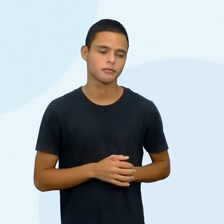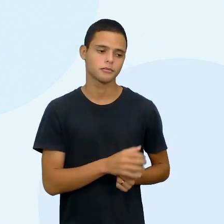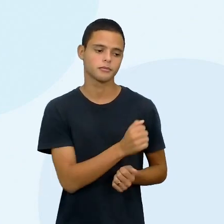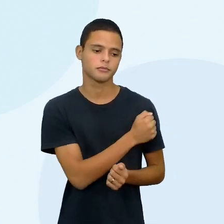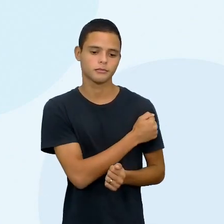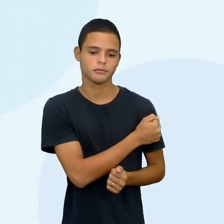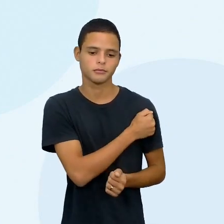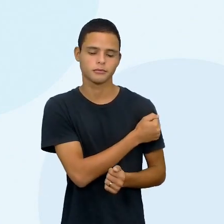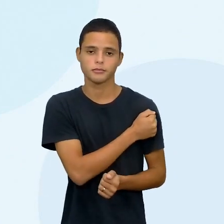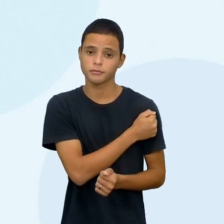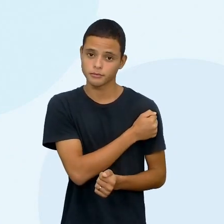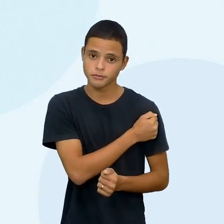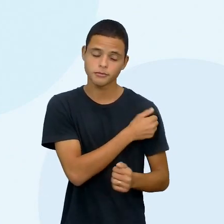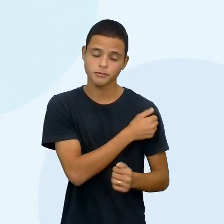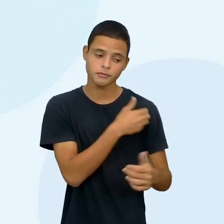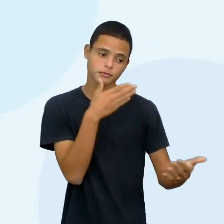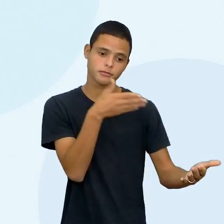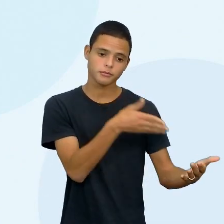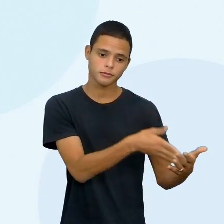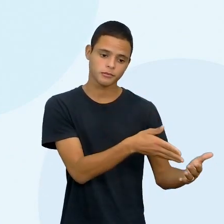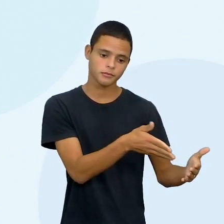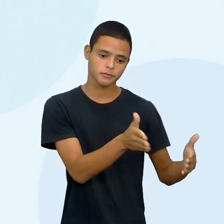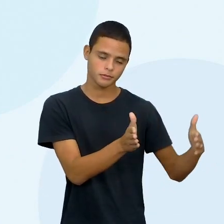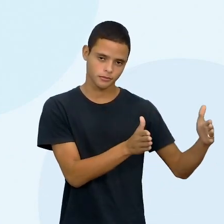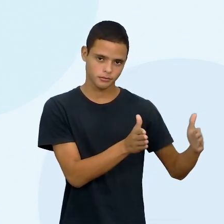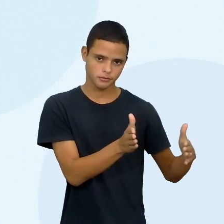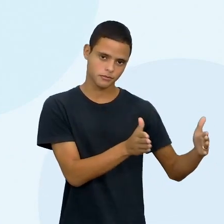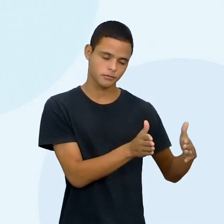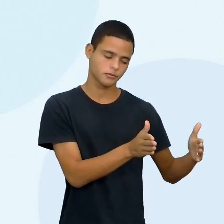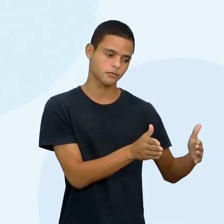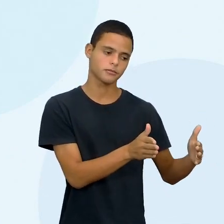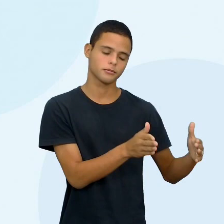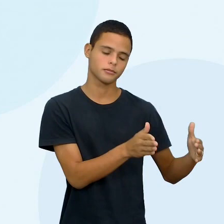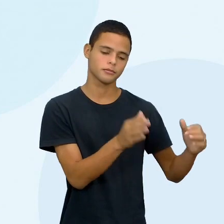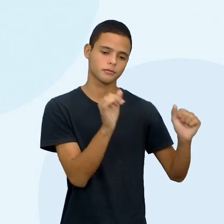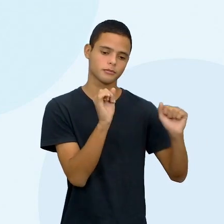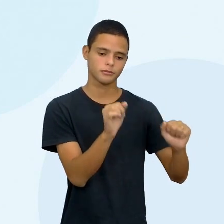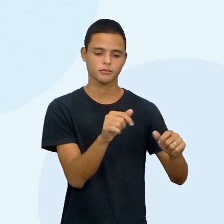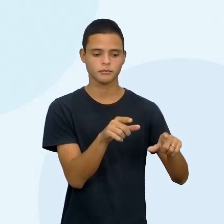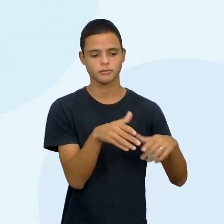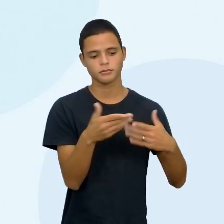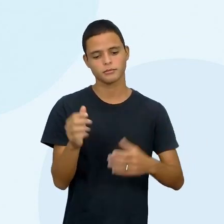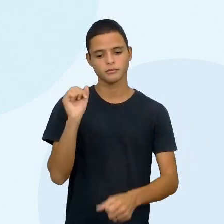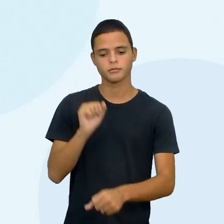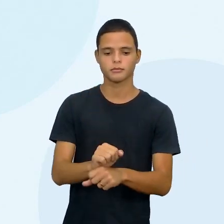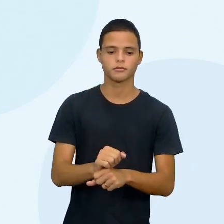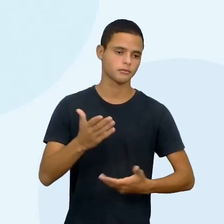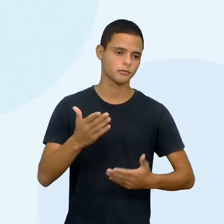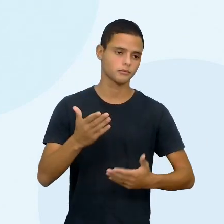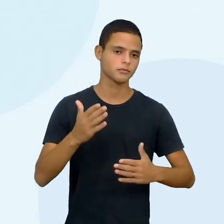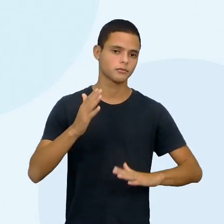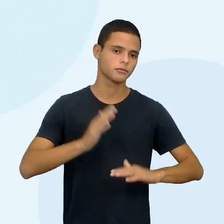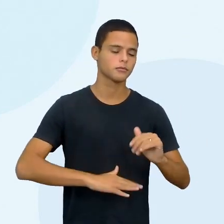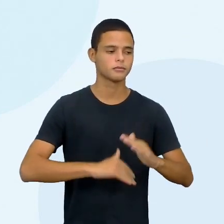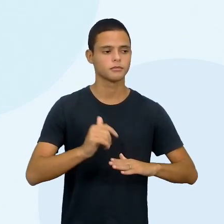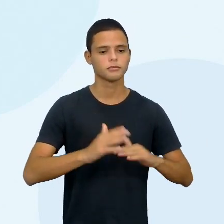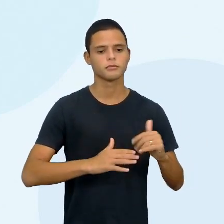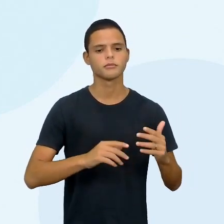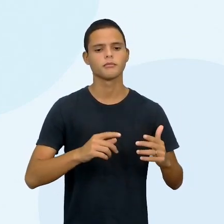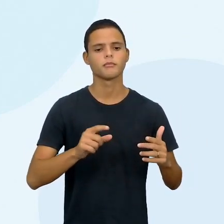estudante, chegando nessa fase, poderia, então, dar uma parada em suas habilidades. O que